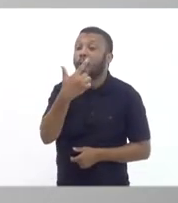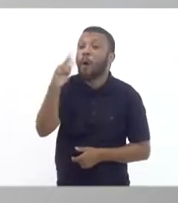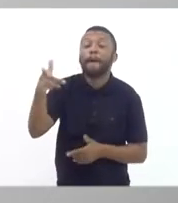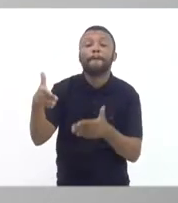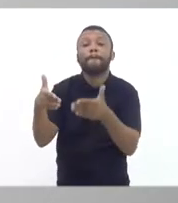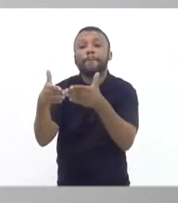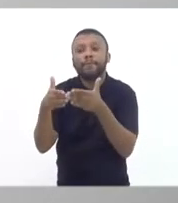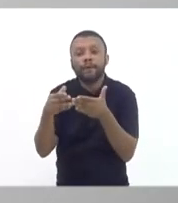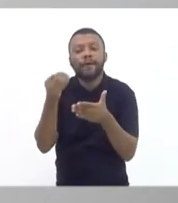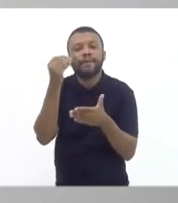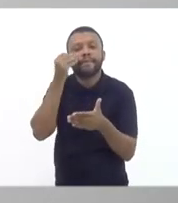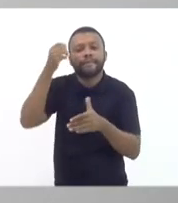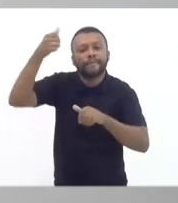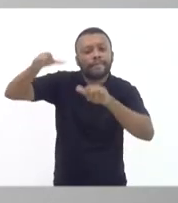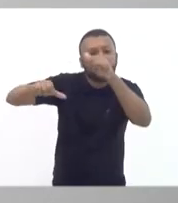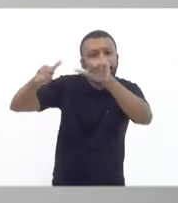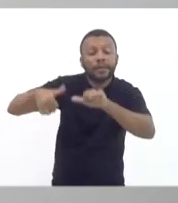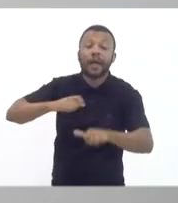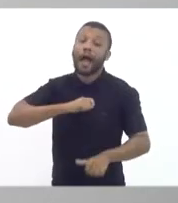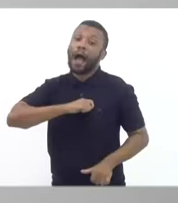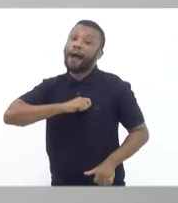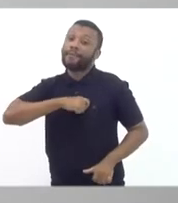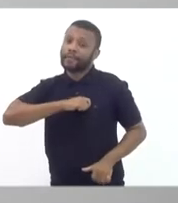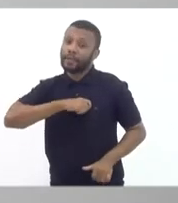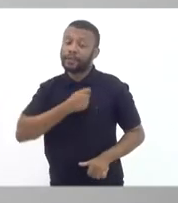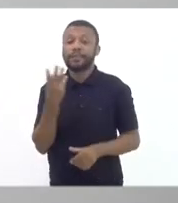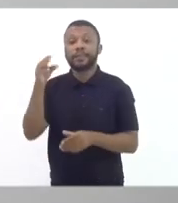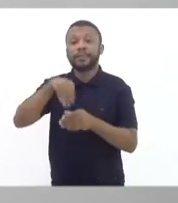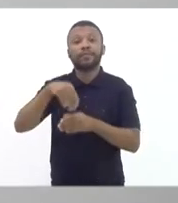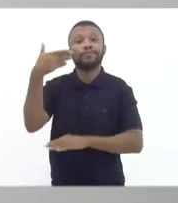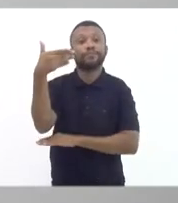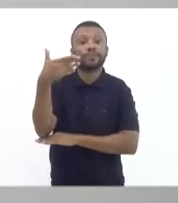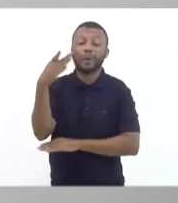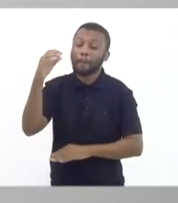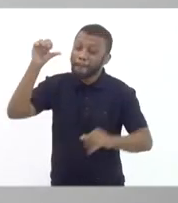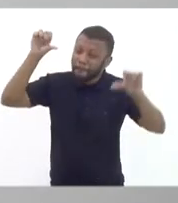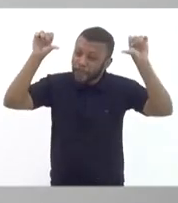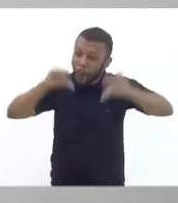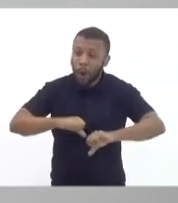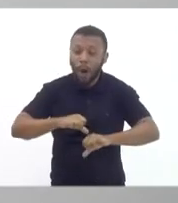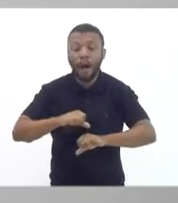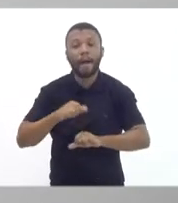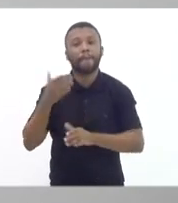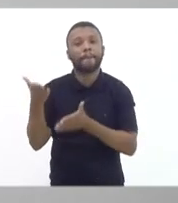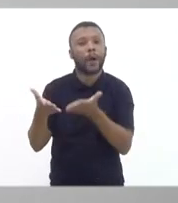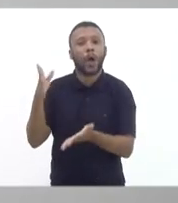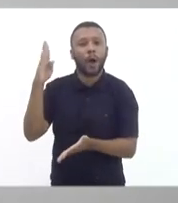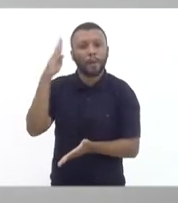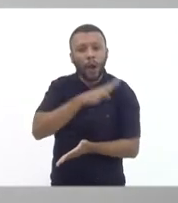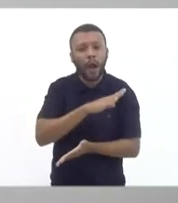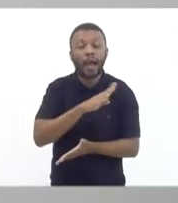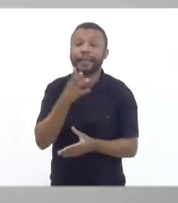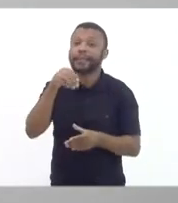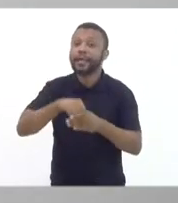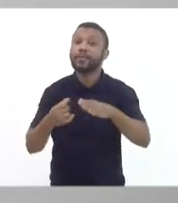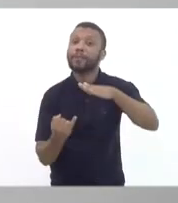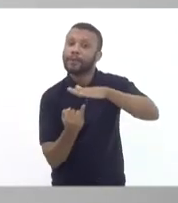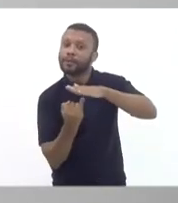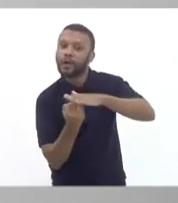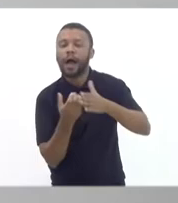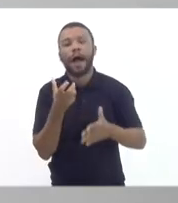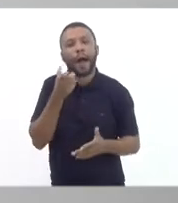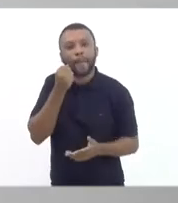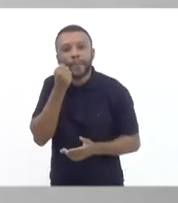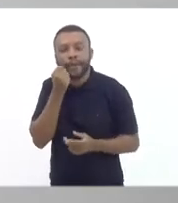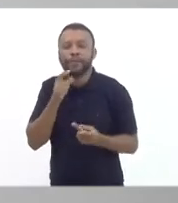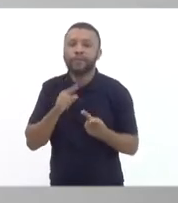essa coisa de fiscalização nessas hospedagens, porque é o pior maus-tratos que existe, é dentro de uma instituição de abrigo, hospedagem e